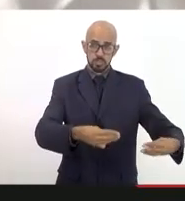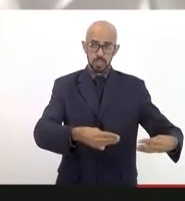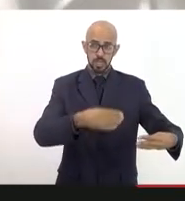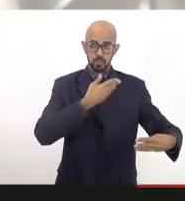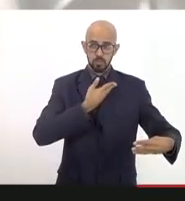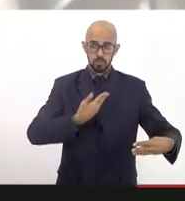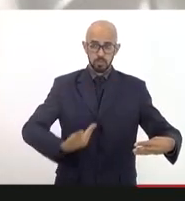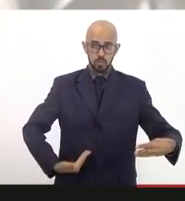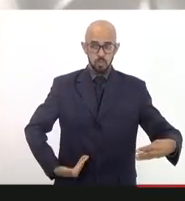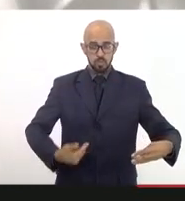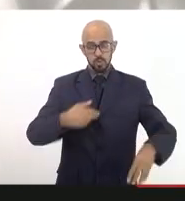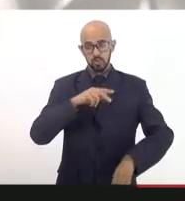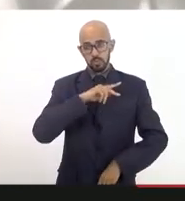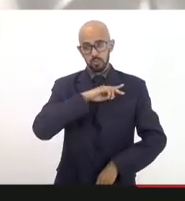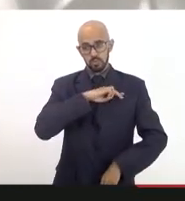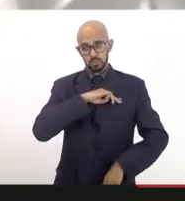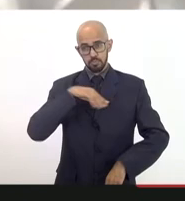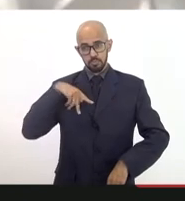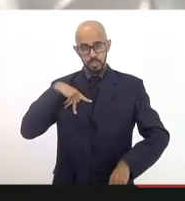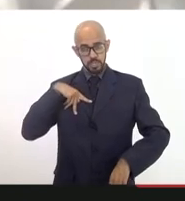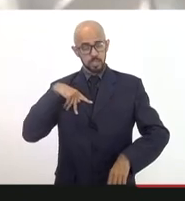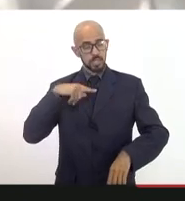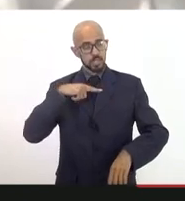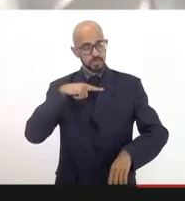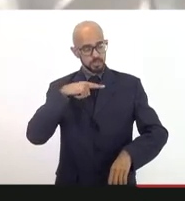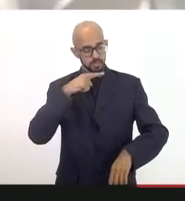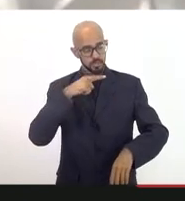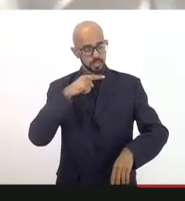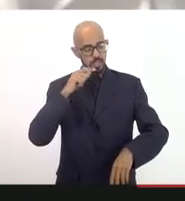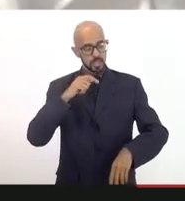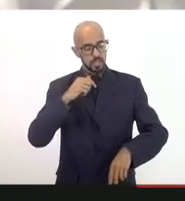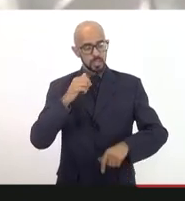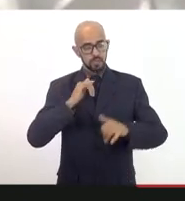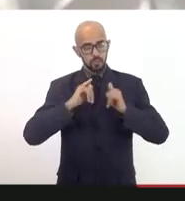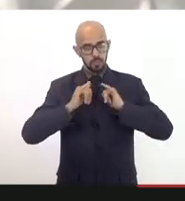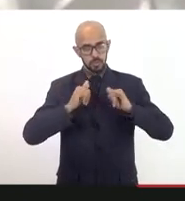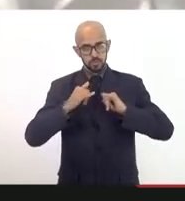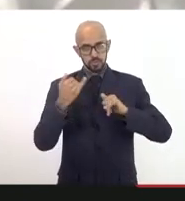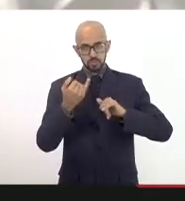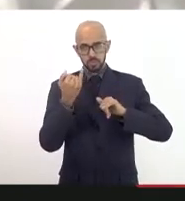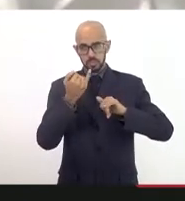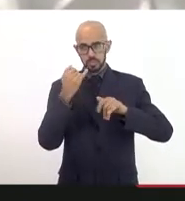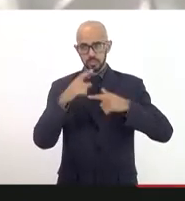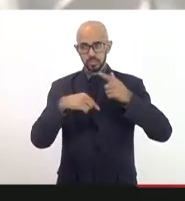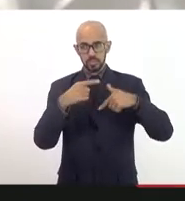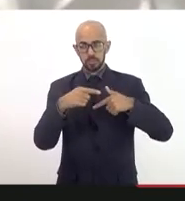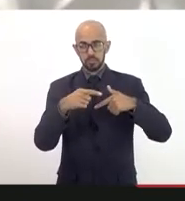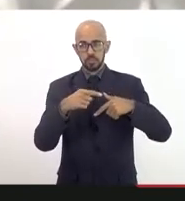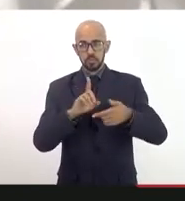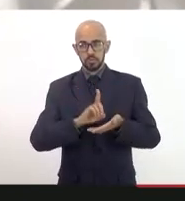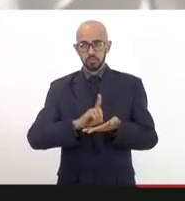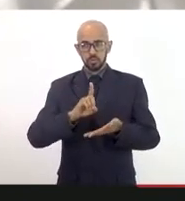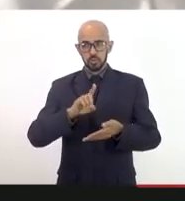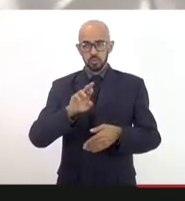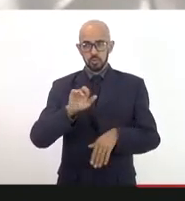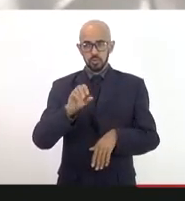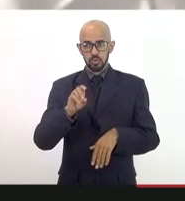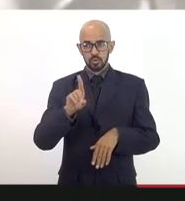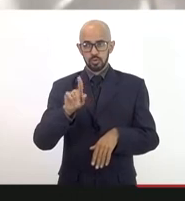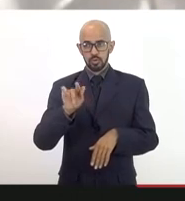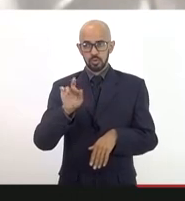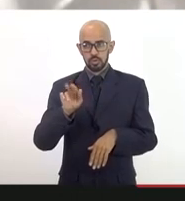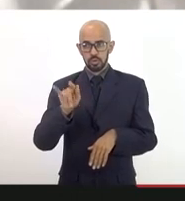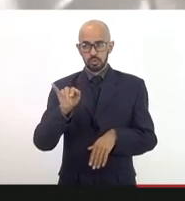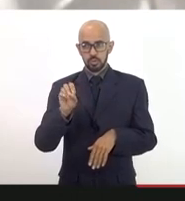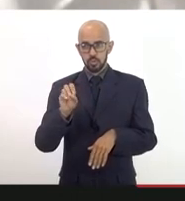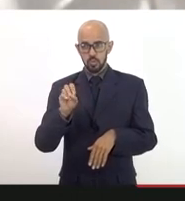tem questões importantes a falar sobre uma ação civil pública. Em seguida, para o doutor Rodrigo Oliveira, que é